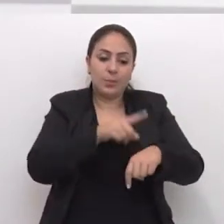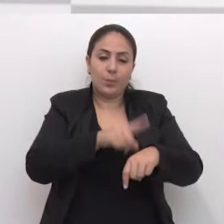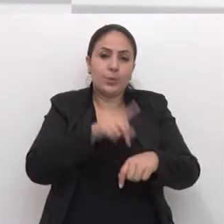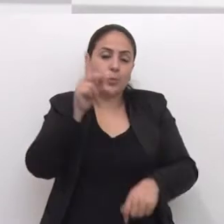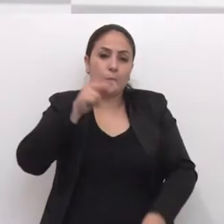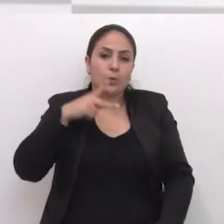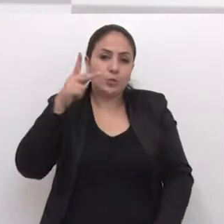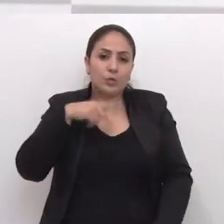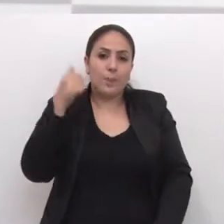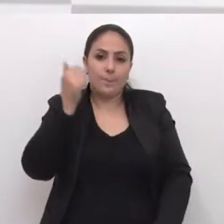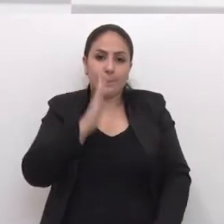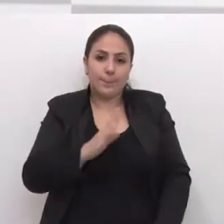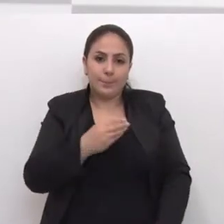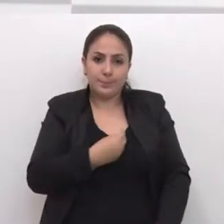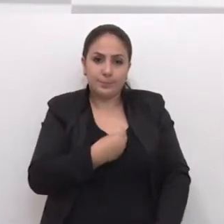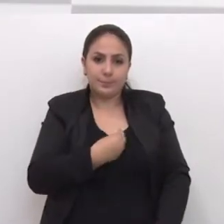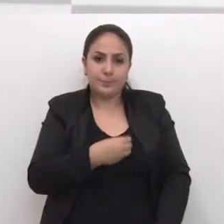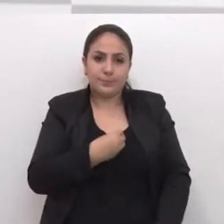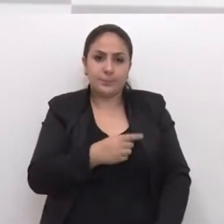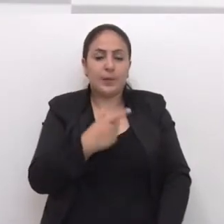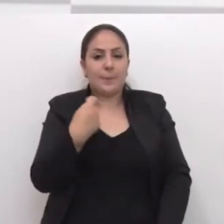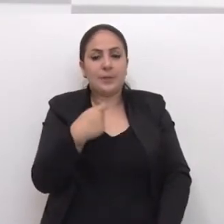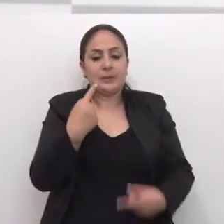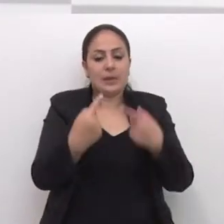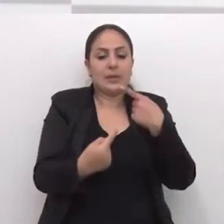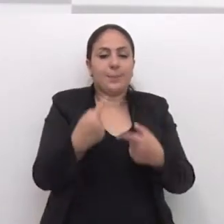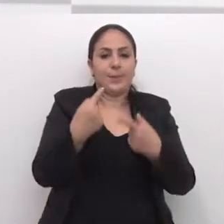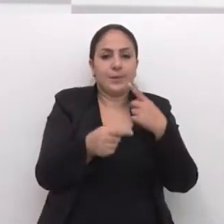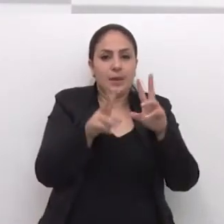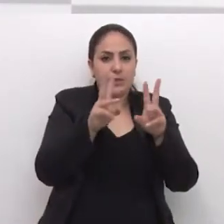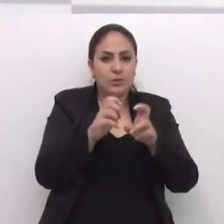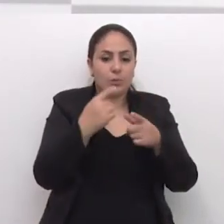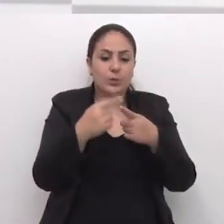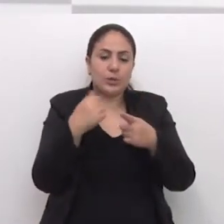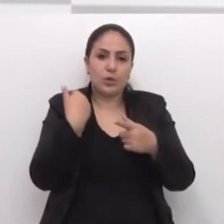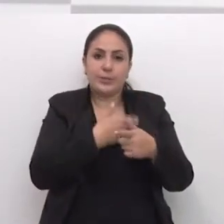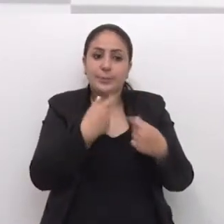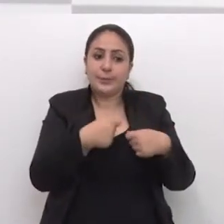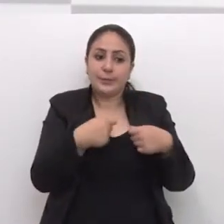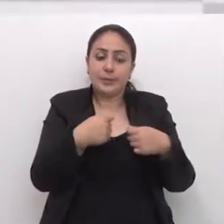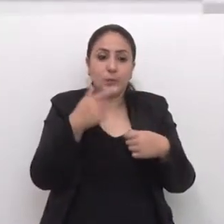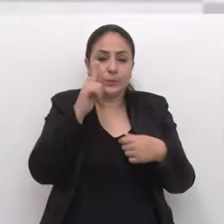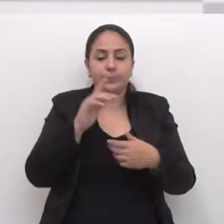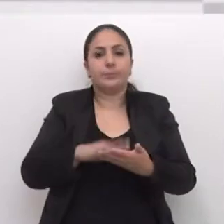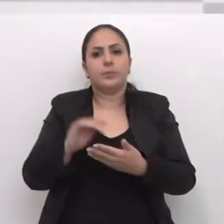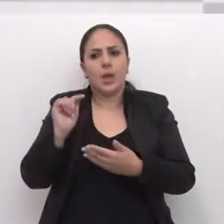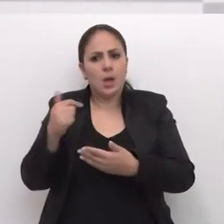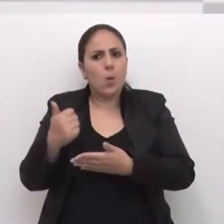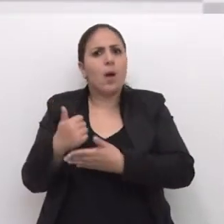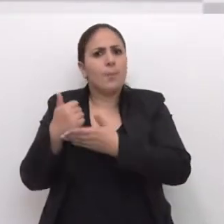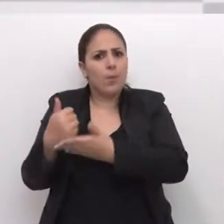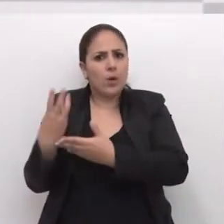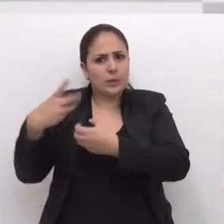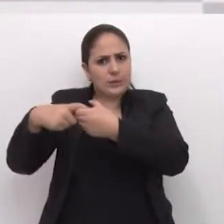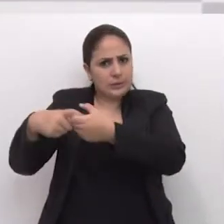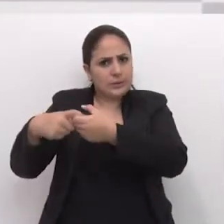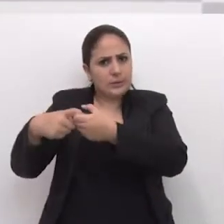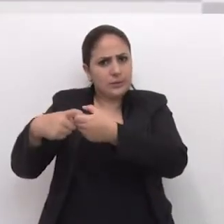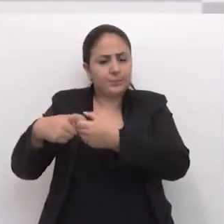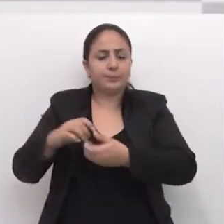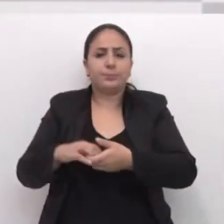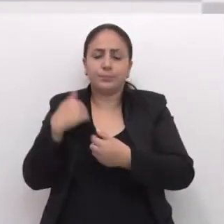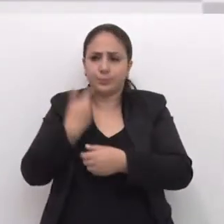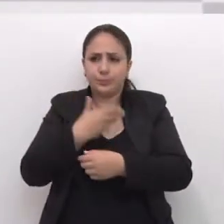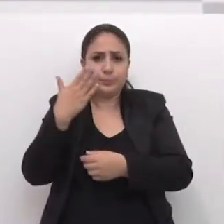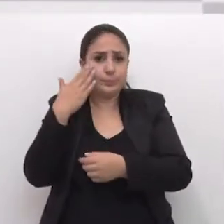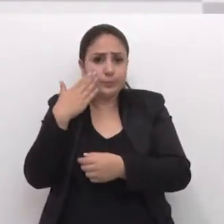momento político que o Brasil vive tem que debater essas questões, porque nós precisamos virar essa página. Eu sou favorável à terceirização